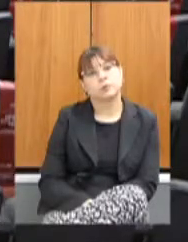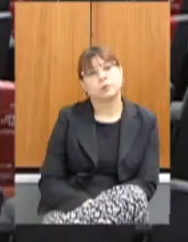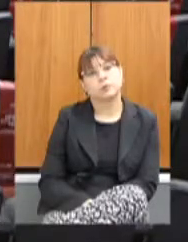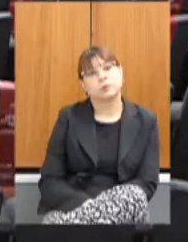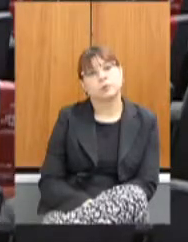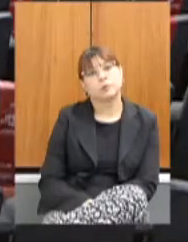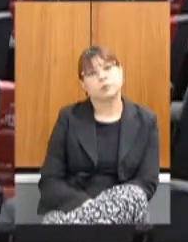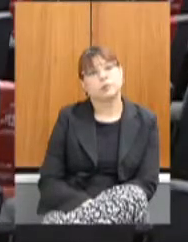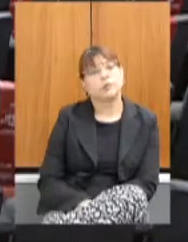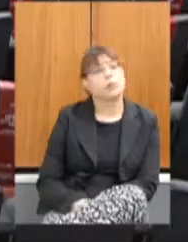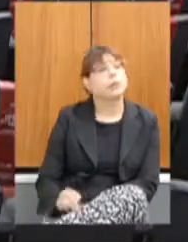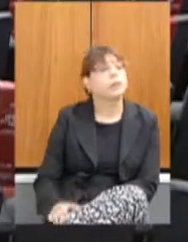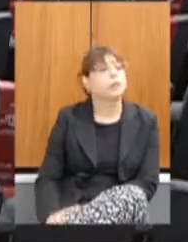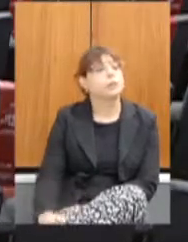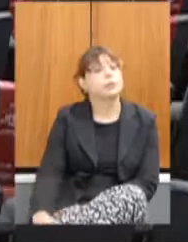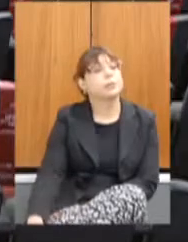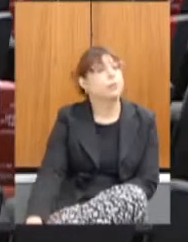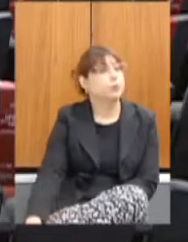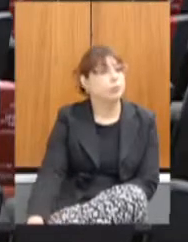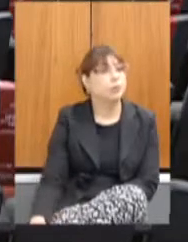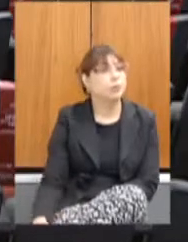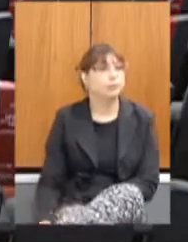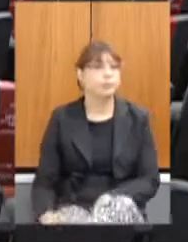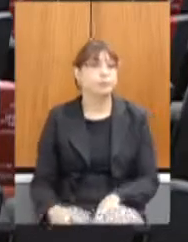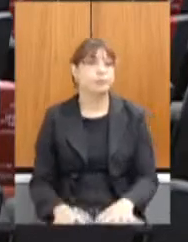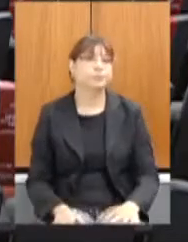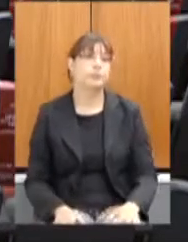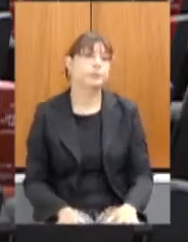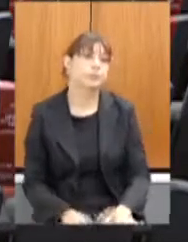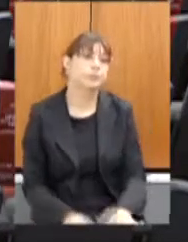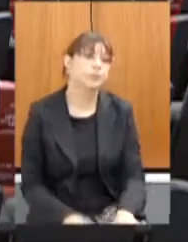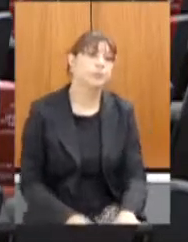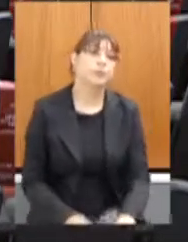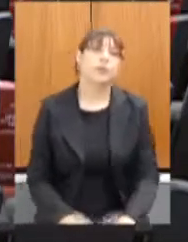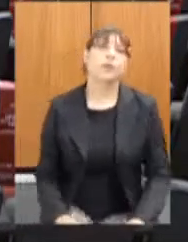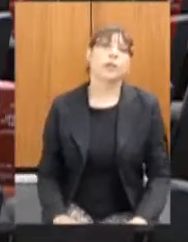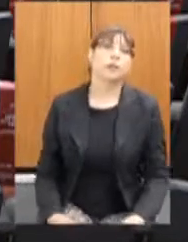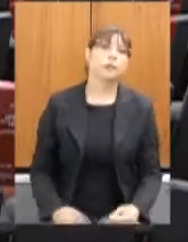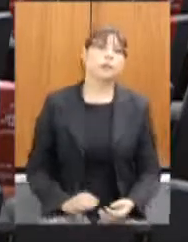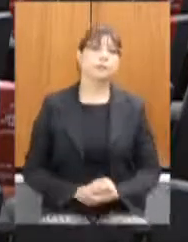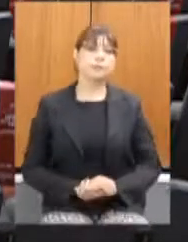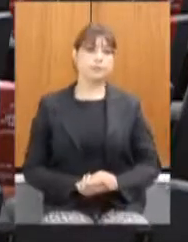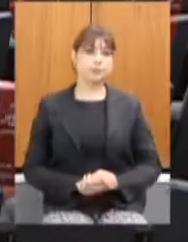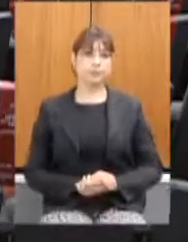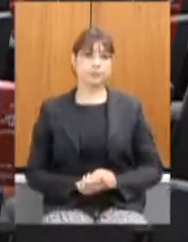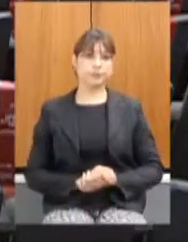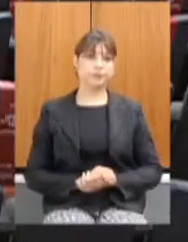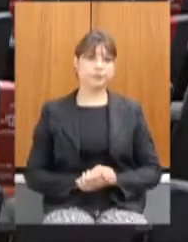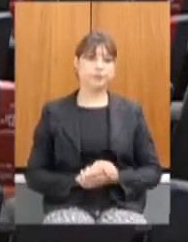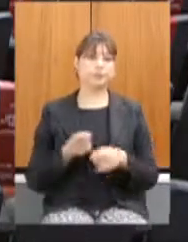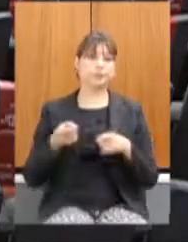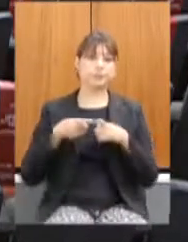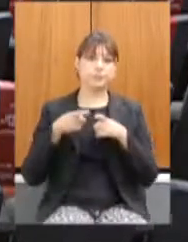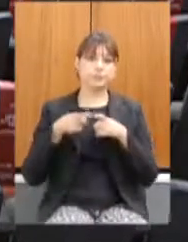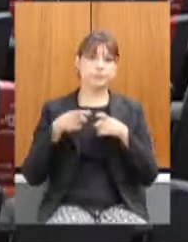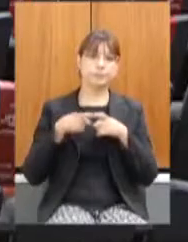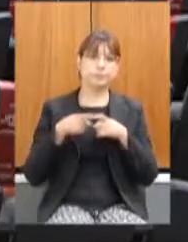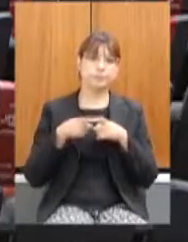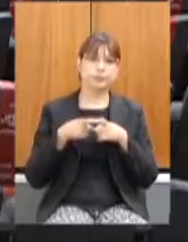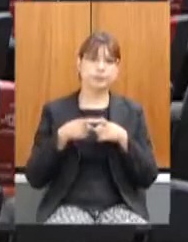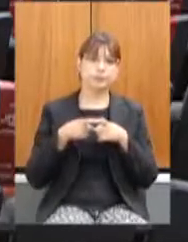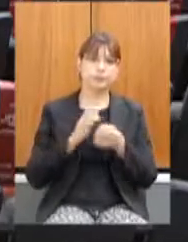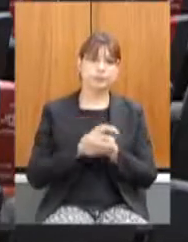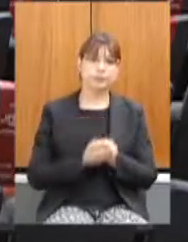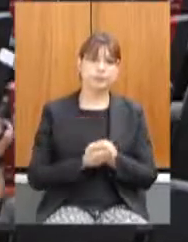Dr hely Tarquínio presença remota Dr Jean Freire presença remoto e